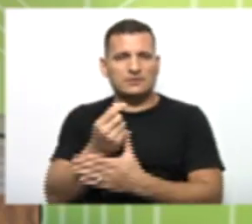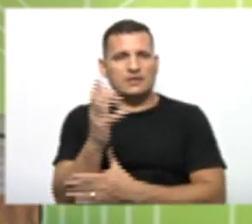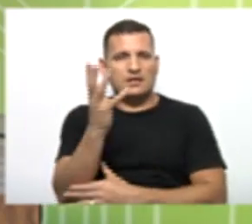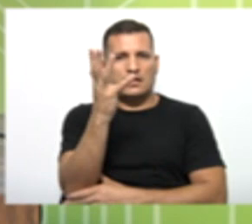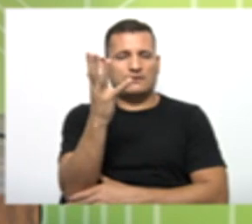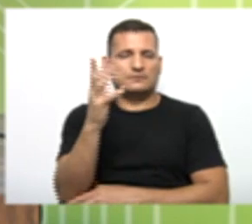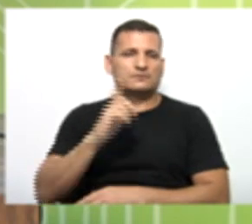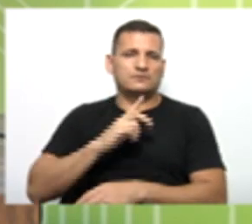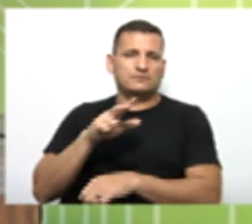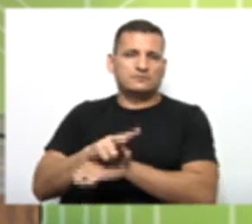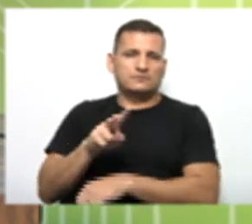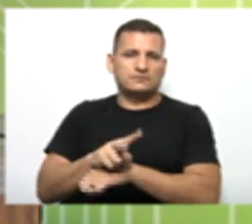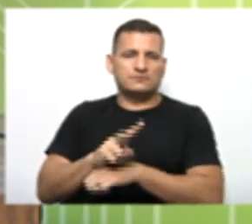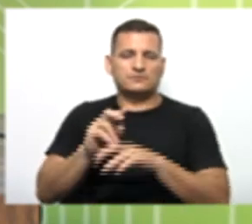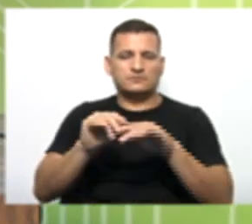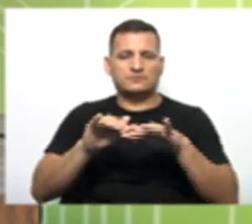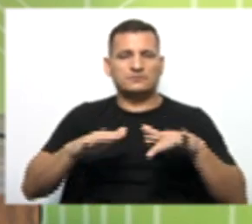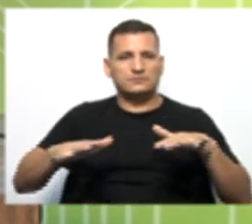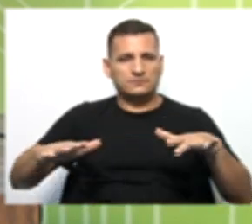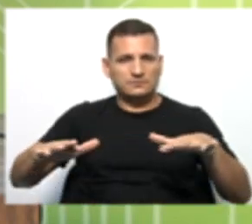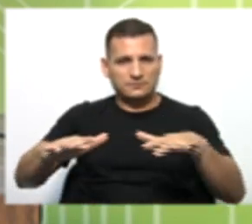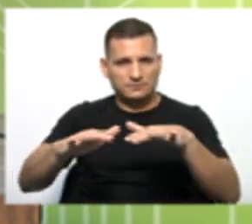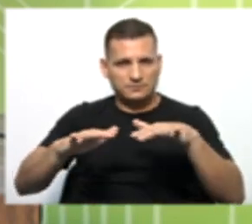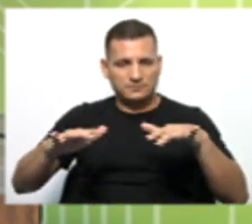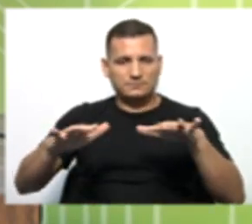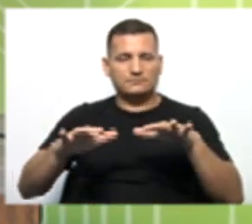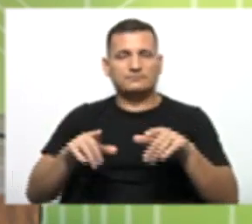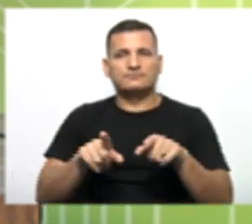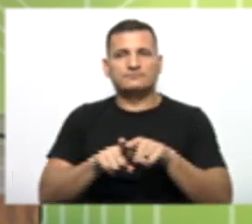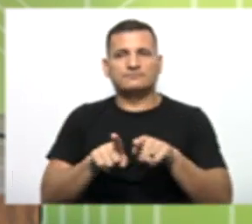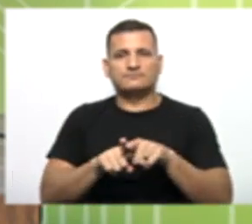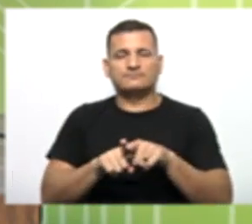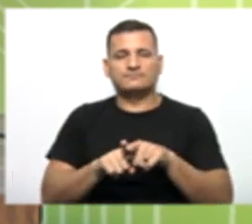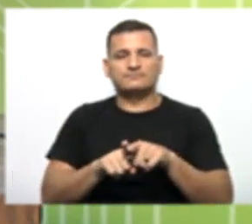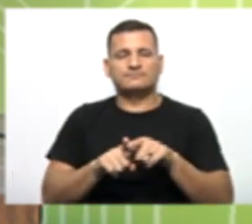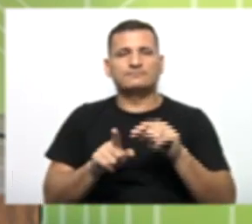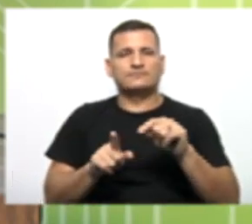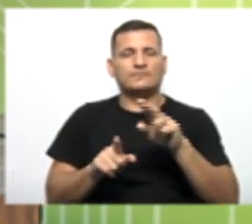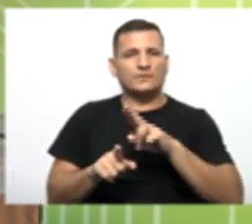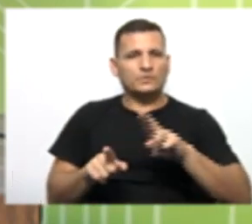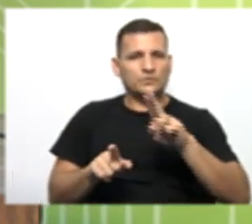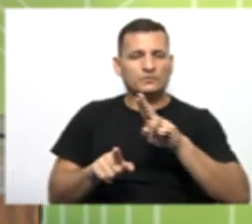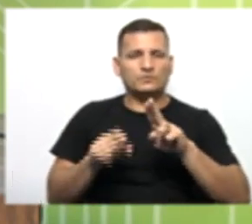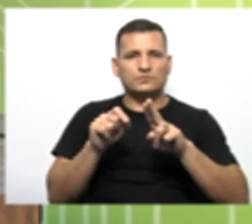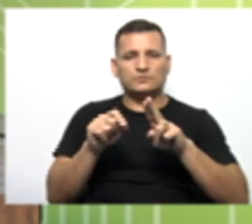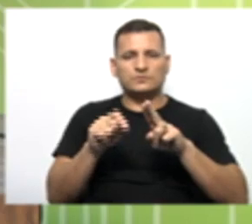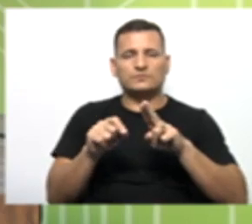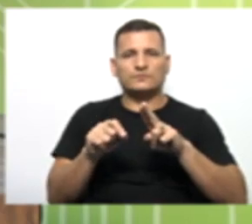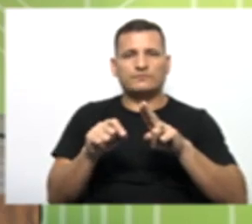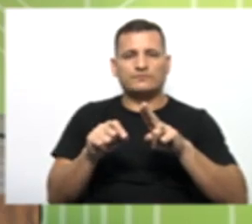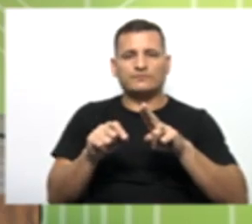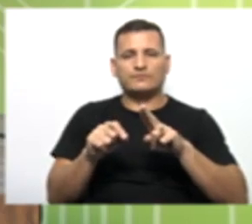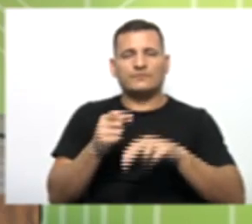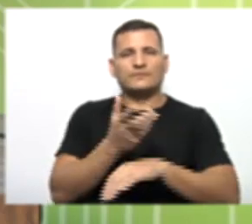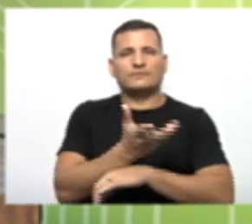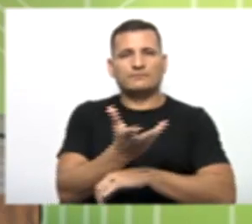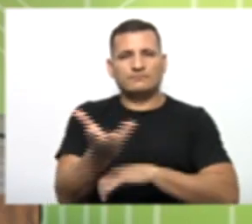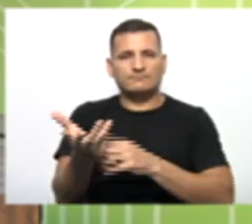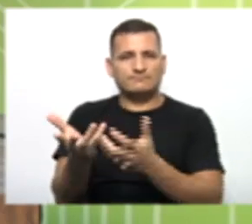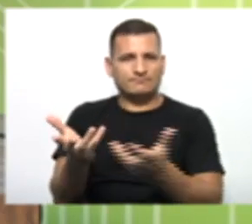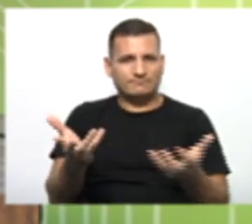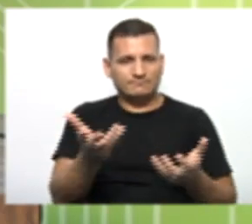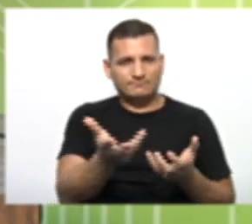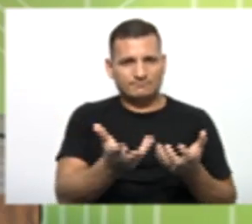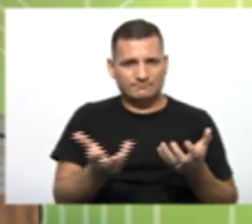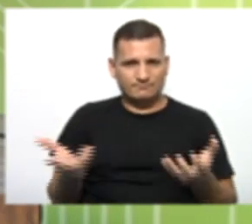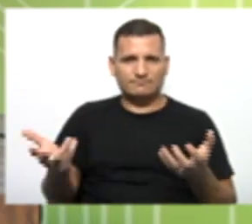solo. Podem ser promovidas também ações de manejo da pastagem para impedir que o solo fique descoberto em algum